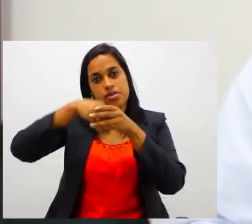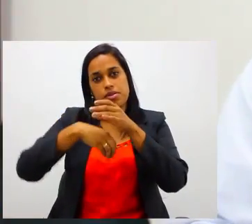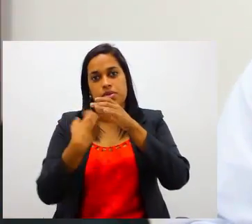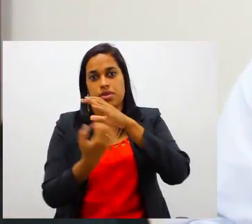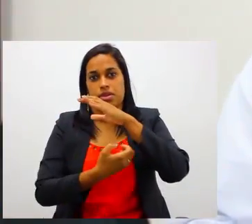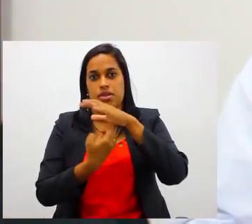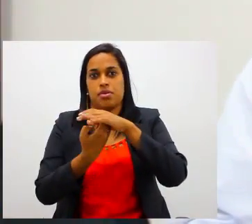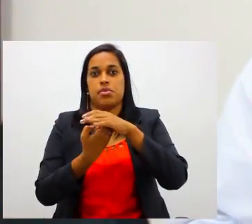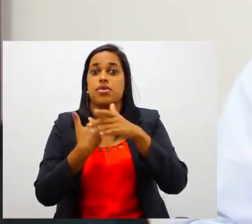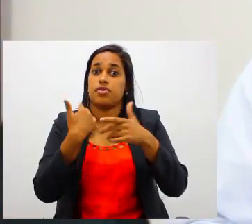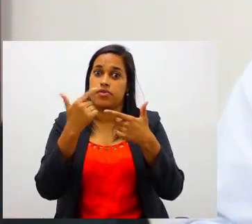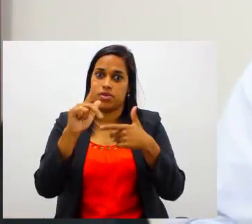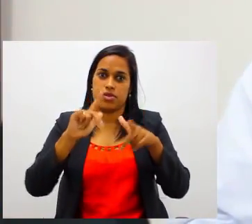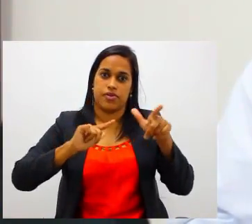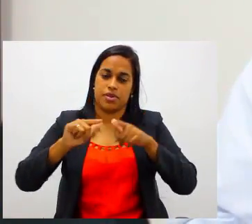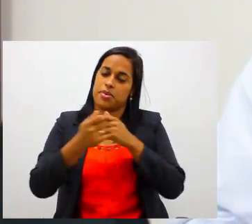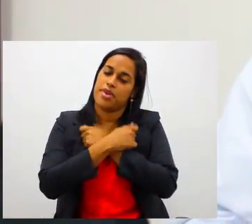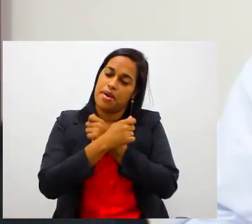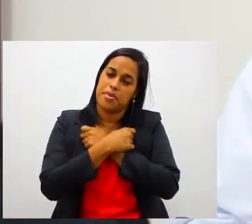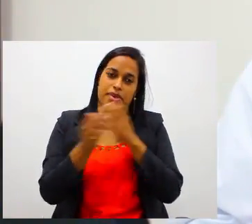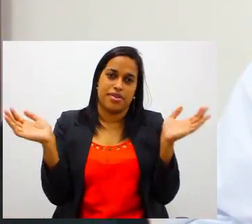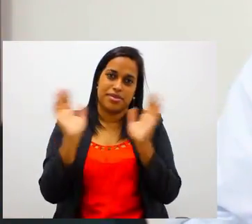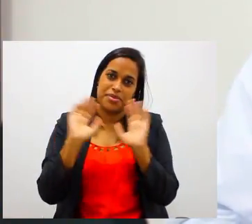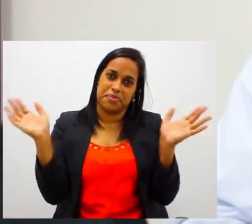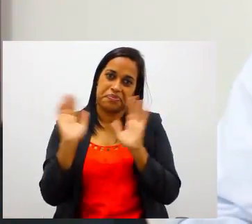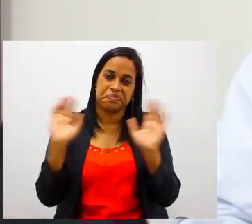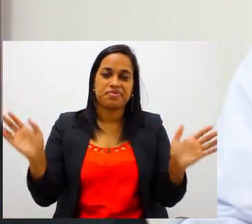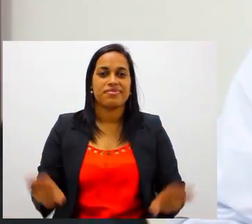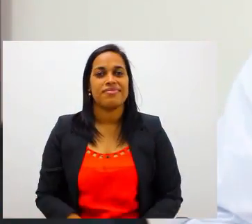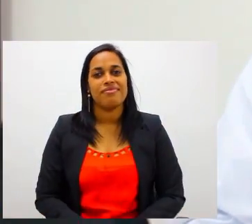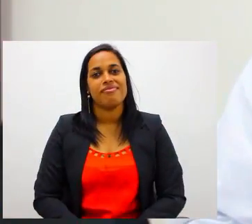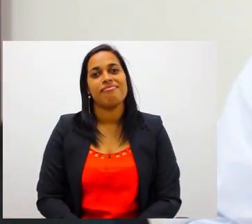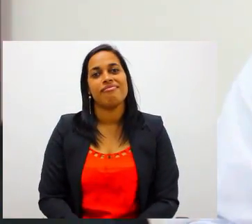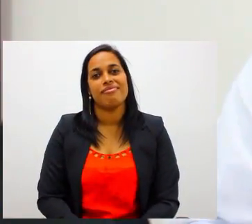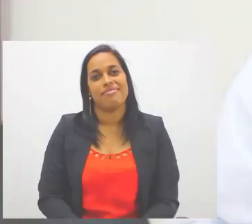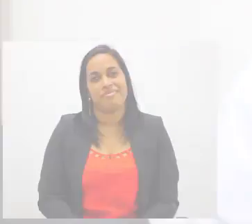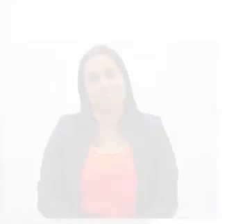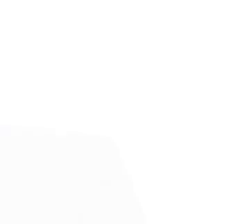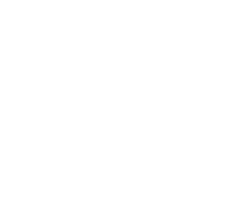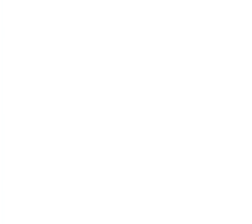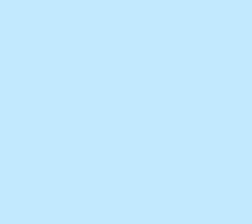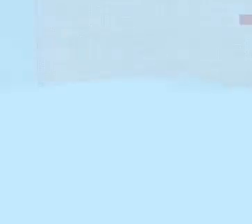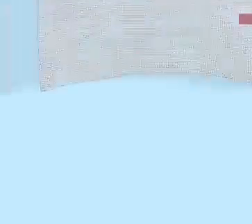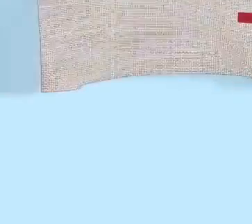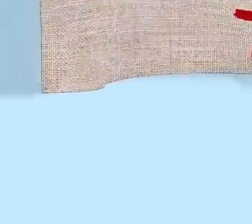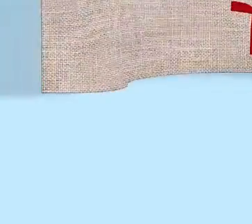na comunicação dentro das empresas para as quais vai trabalhar. Um abraço, nos vemos na próxima videoaula.